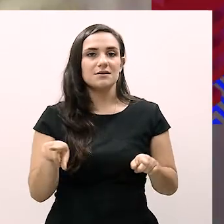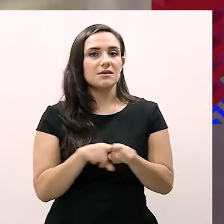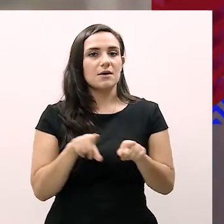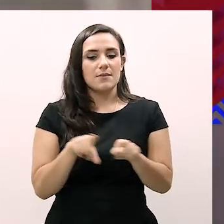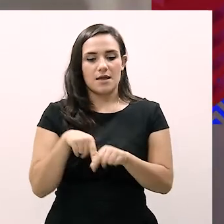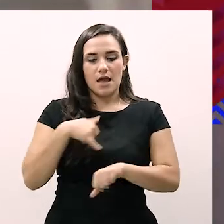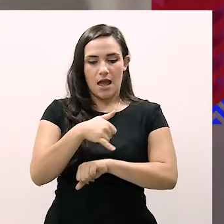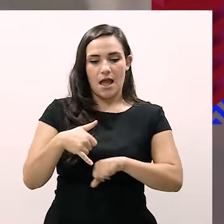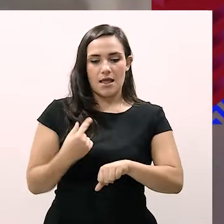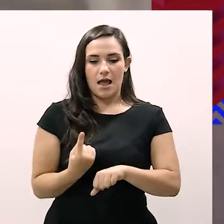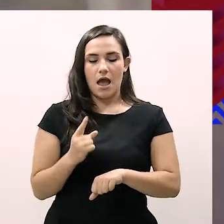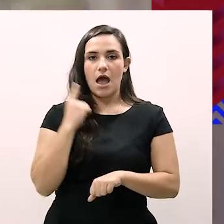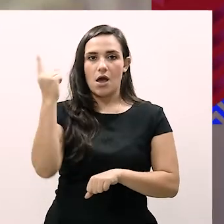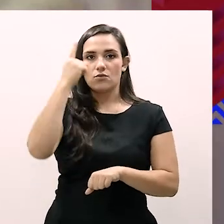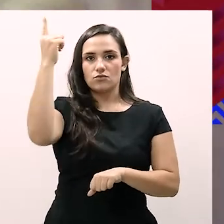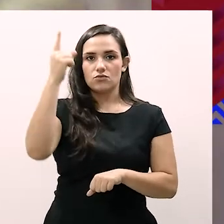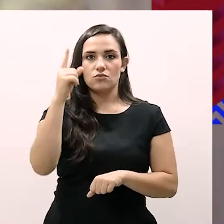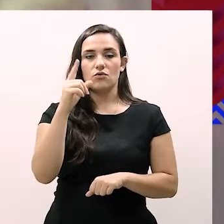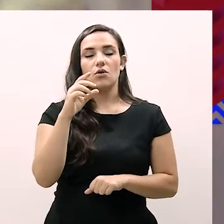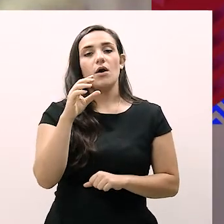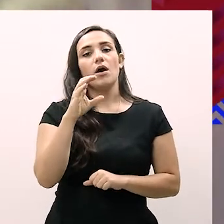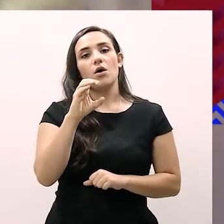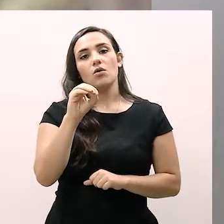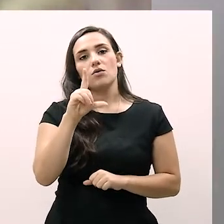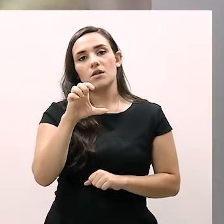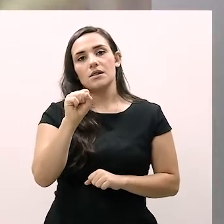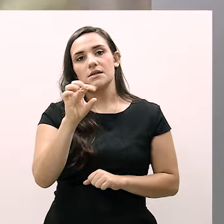colesterol alto, triglicérides altos,